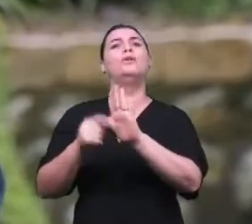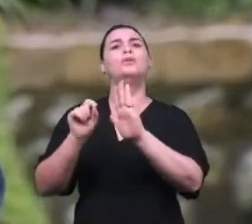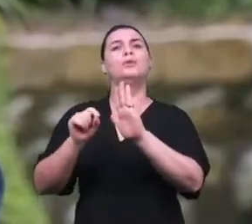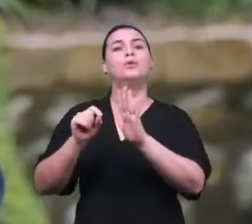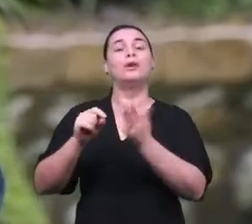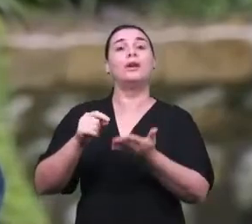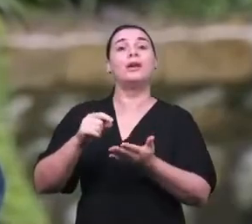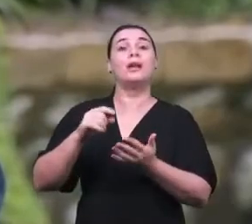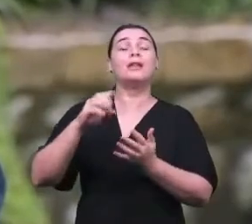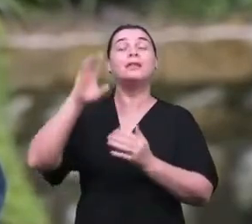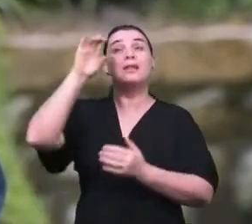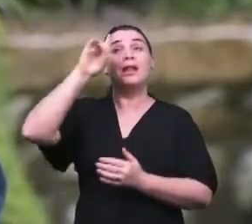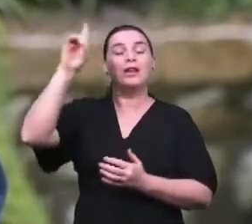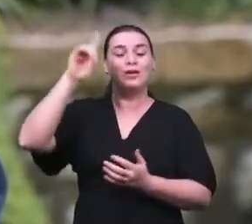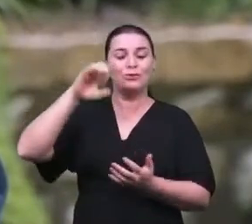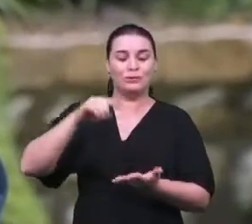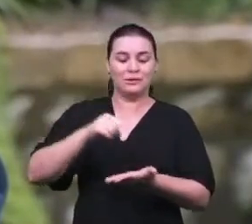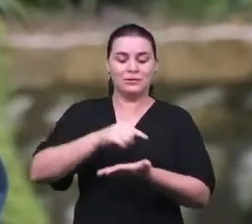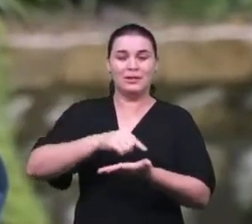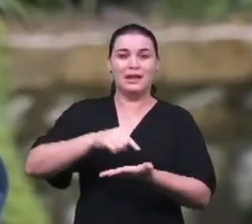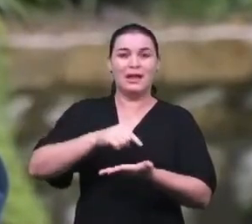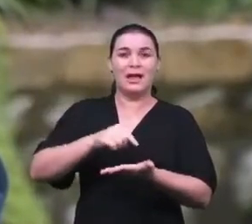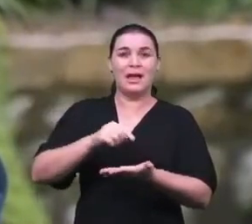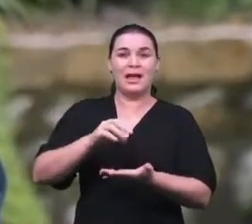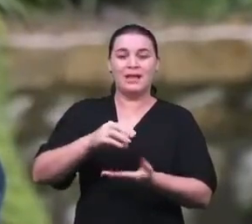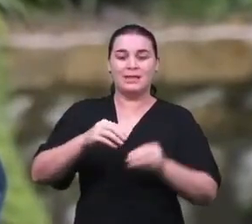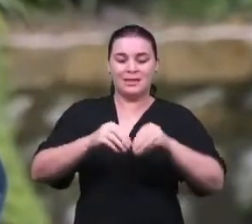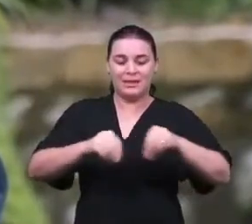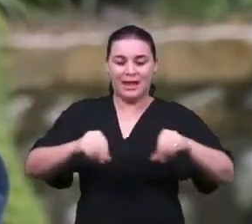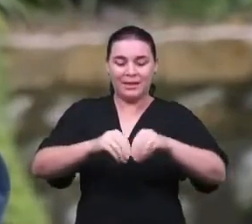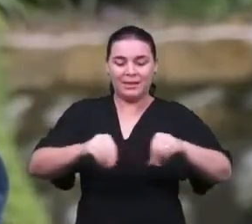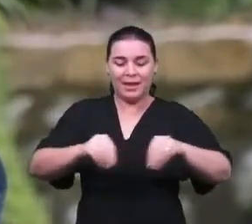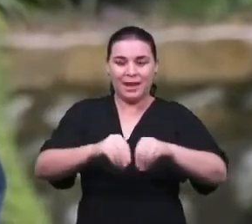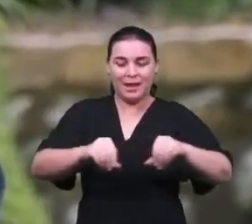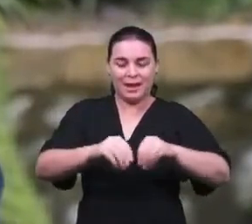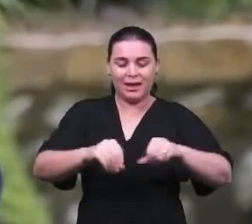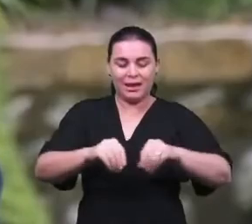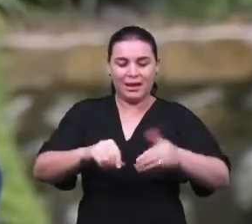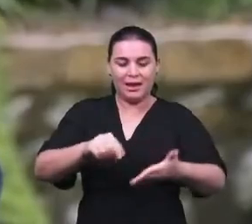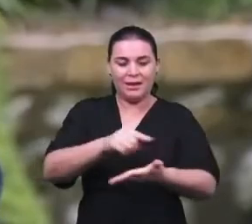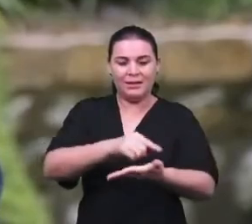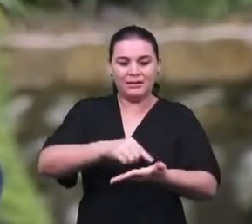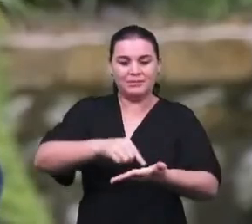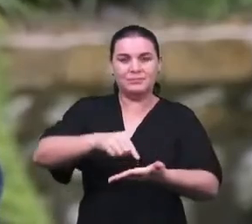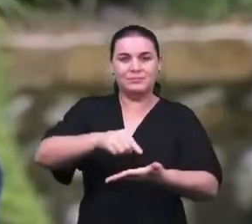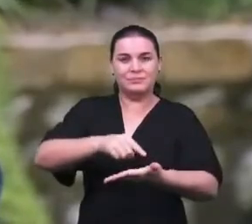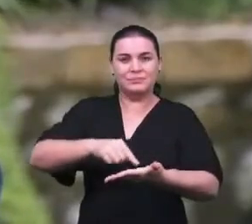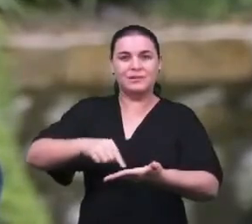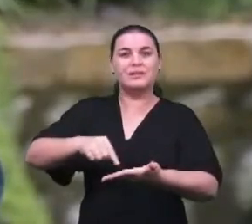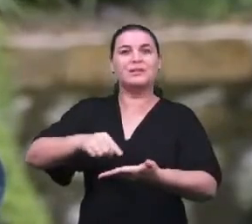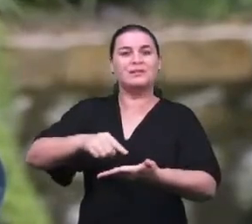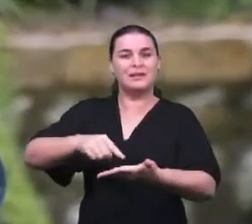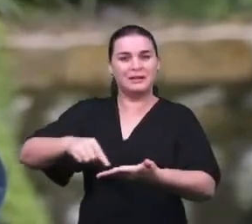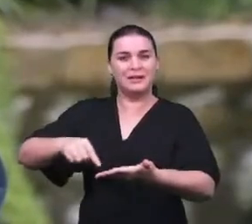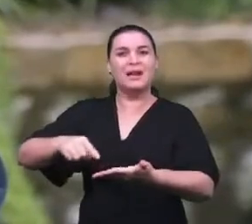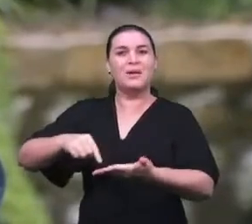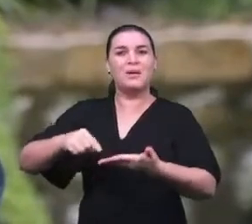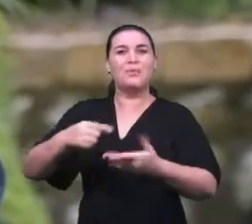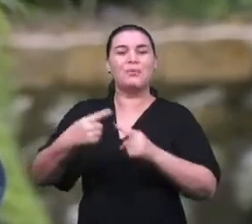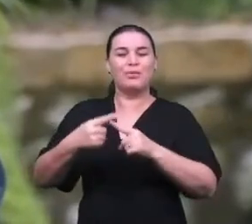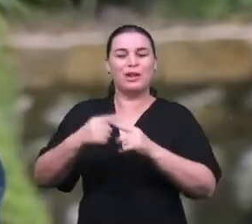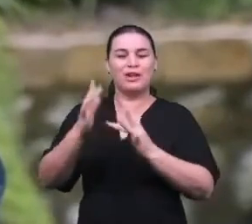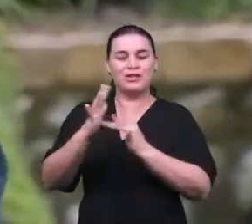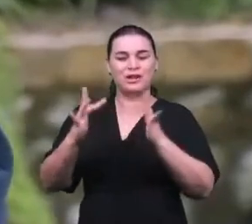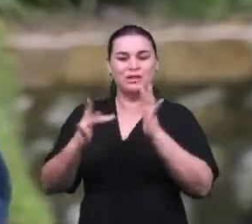terra. Porque ele deixou escrito nessa terra, ele deixou o Evangelho. Ele deixou o Evangelho para o homem, o